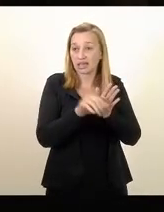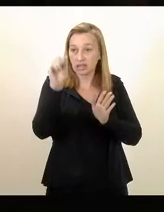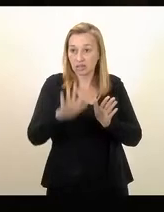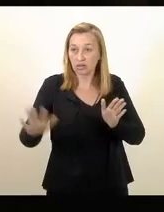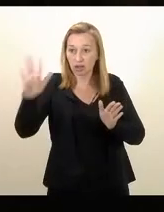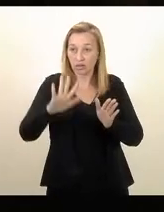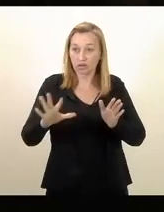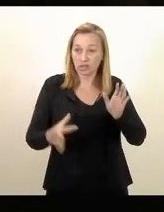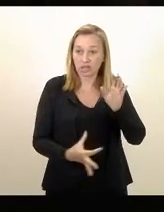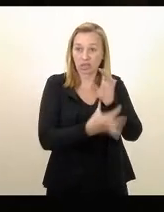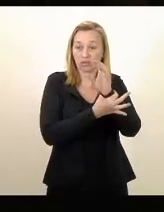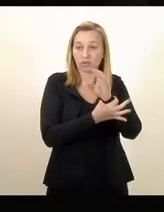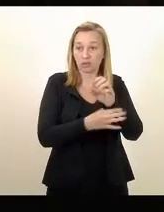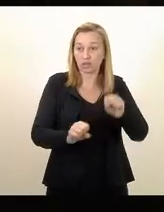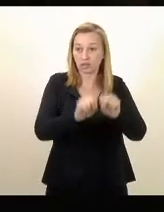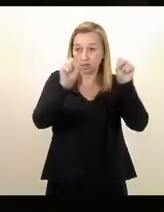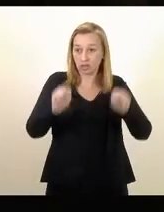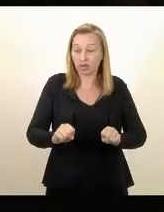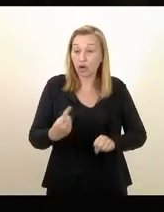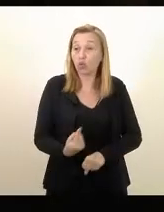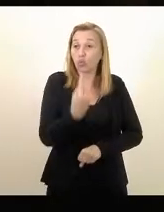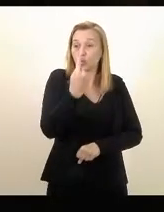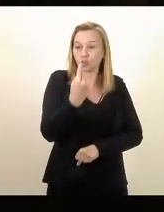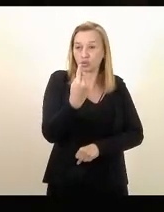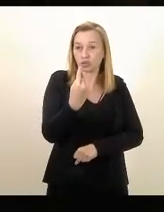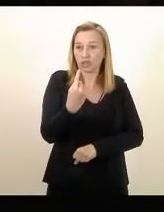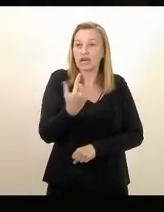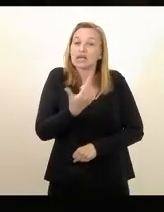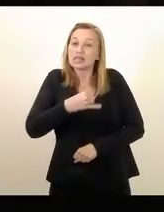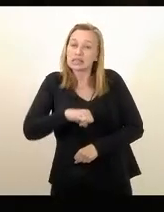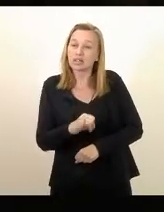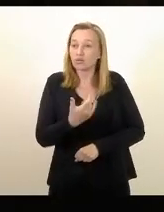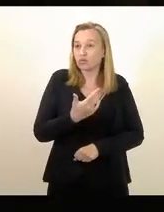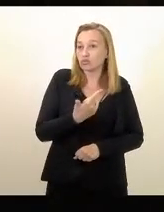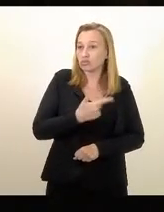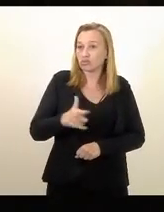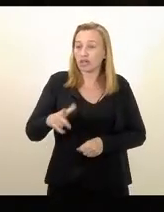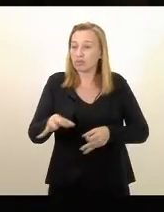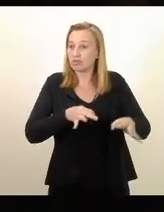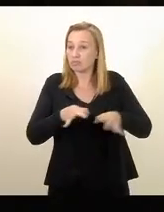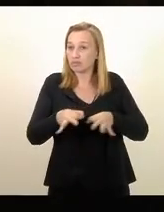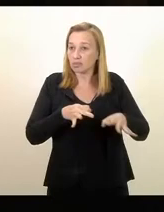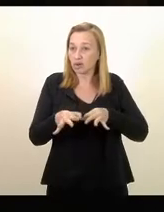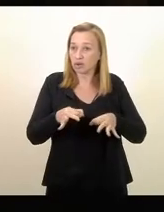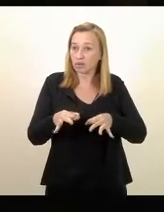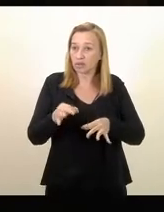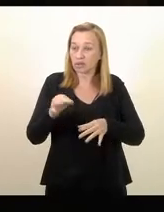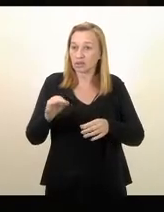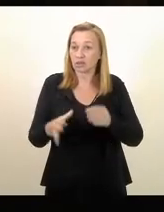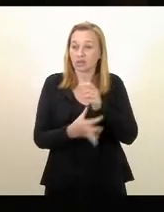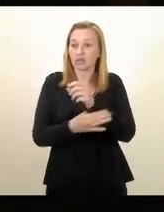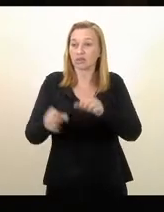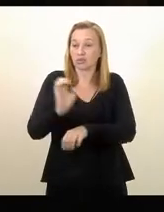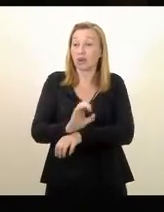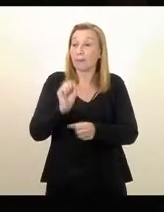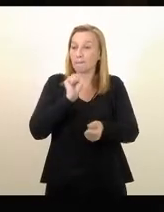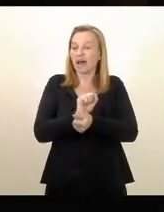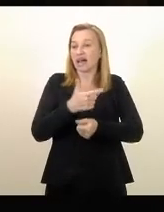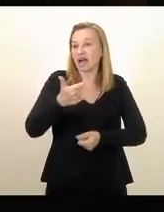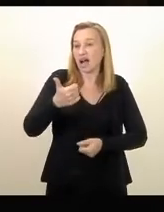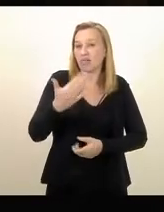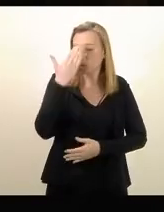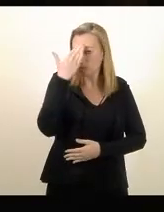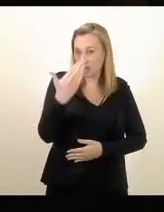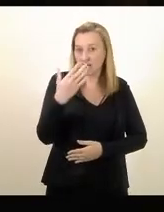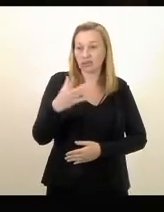segurança pública se o estado não tem programa para segurança pública que parem as suas armas muito obrigada muito